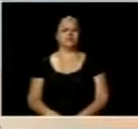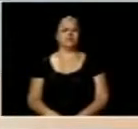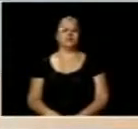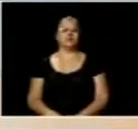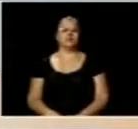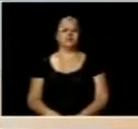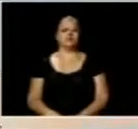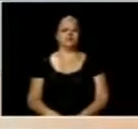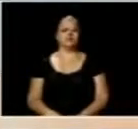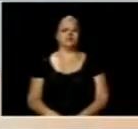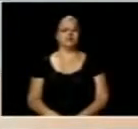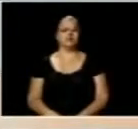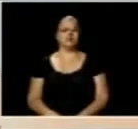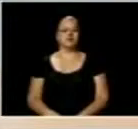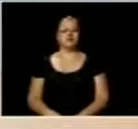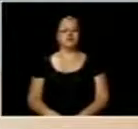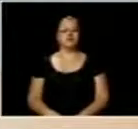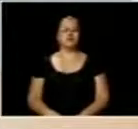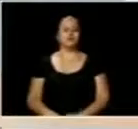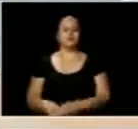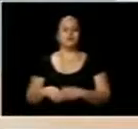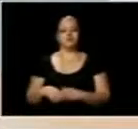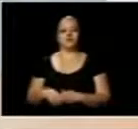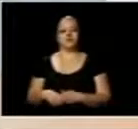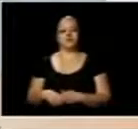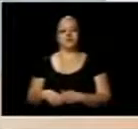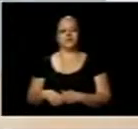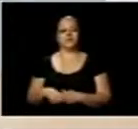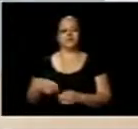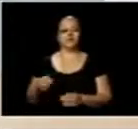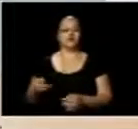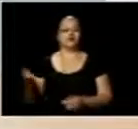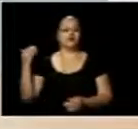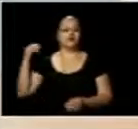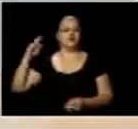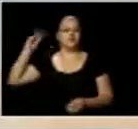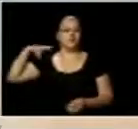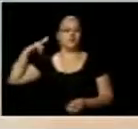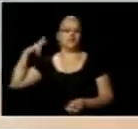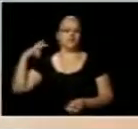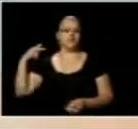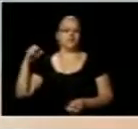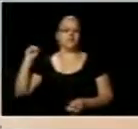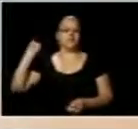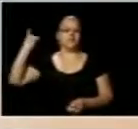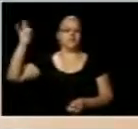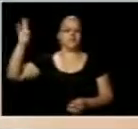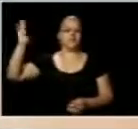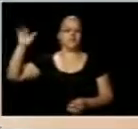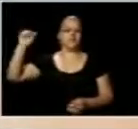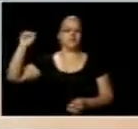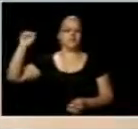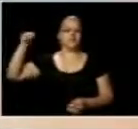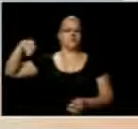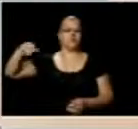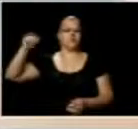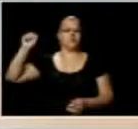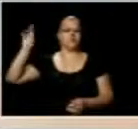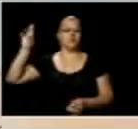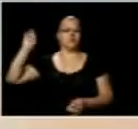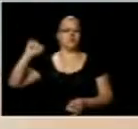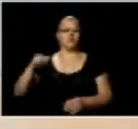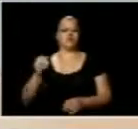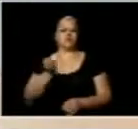eu, Itamar, que o prefeito, muitas vezes, está sendo levado ao erro, porque nessas nomeações tem que fazer uma